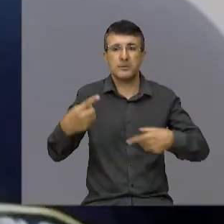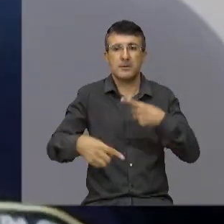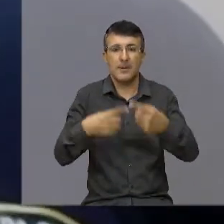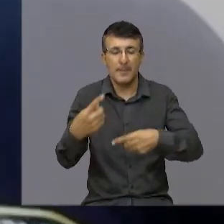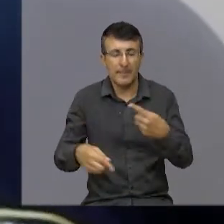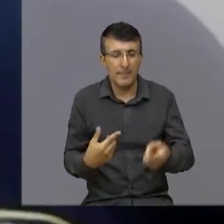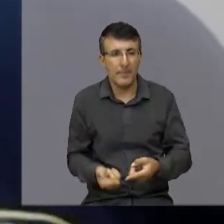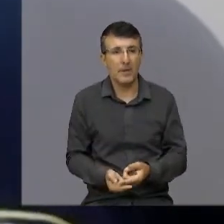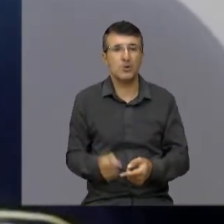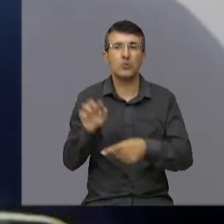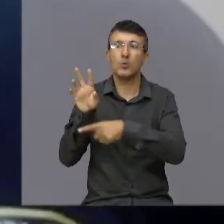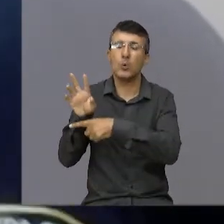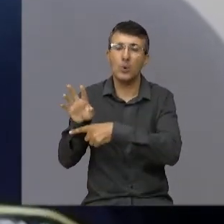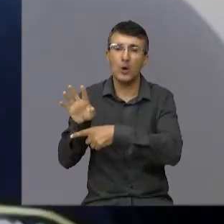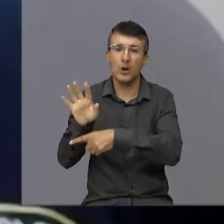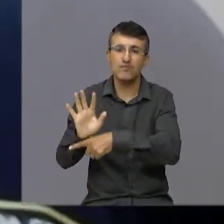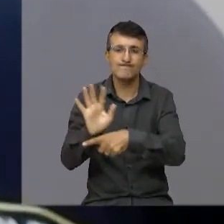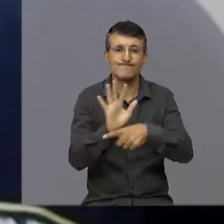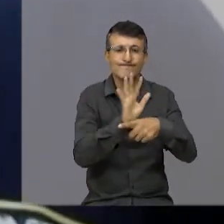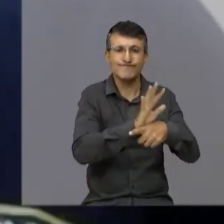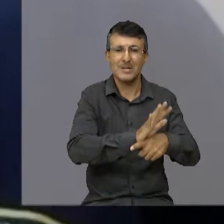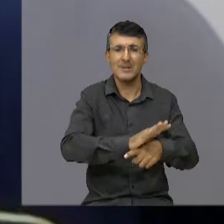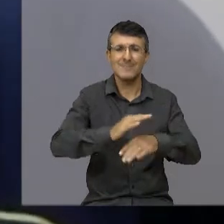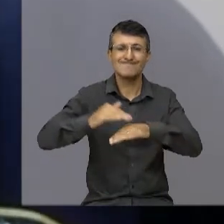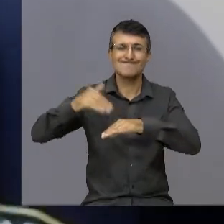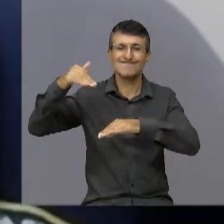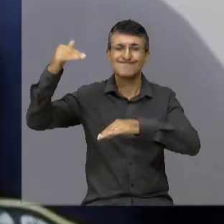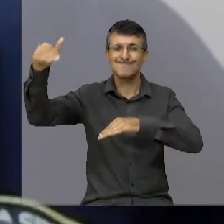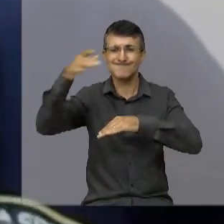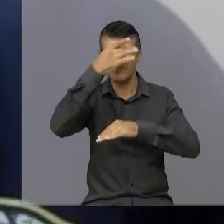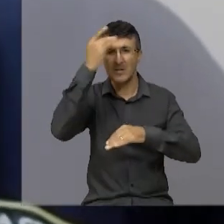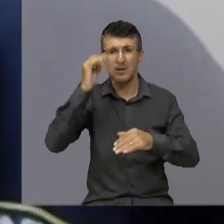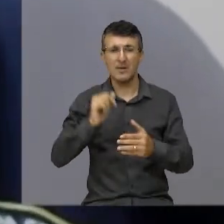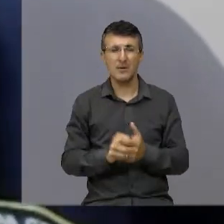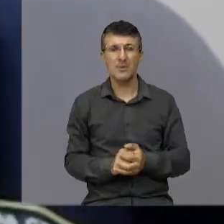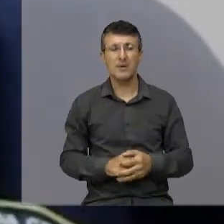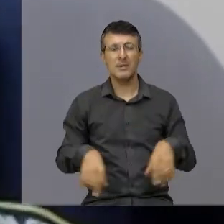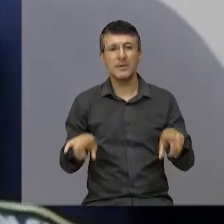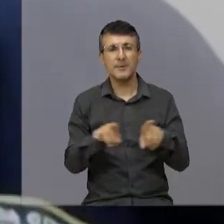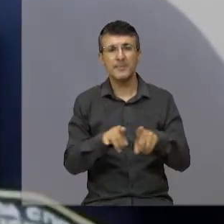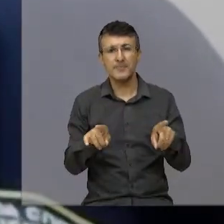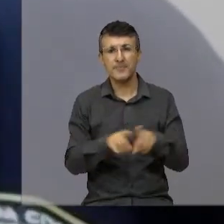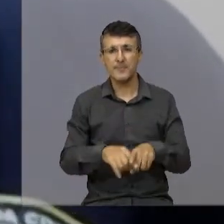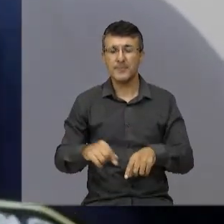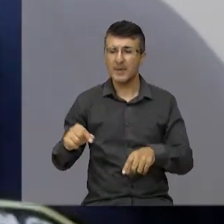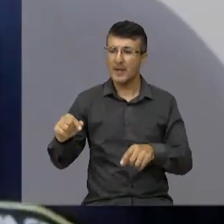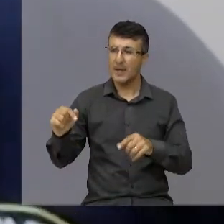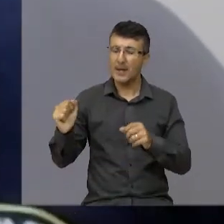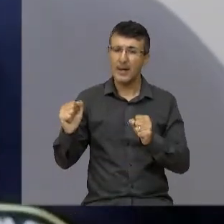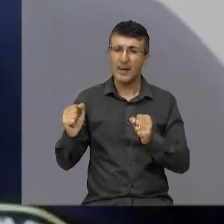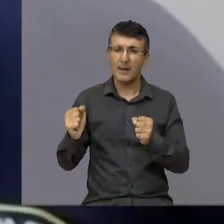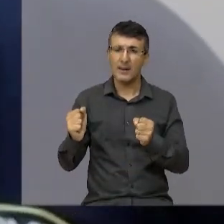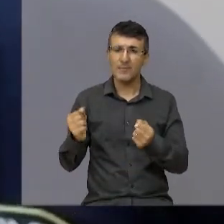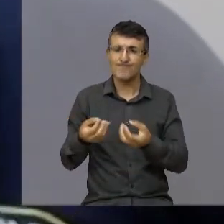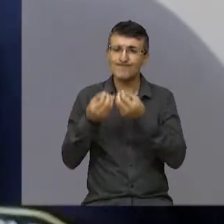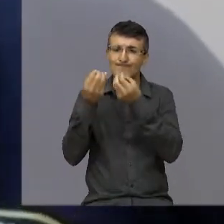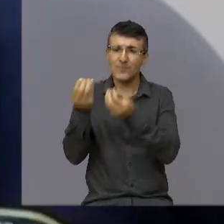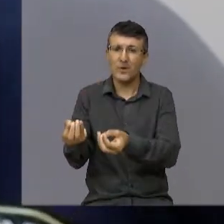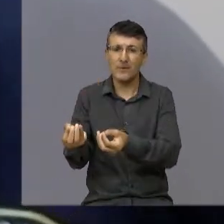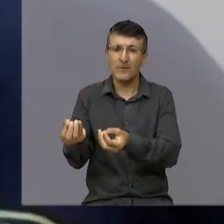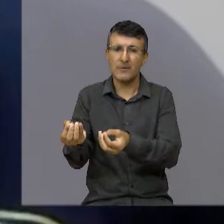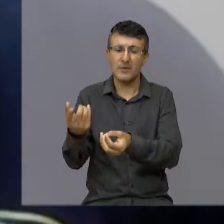se programando para isso e que nós vamos fazer também um atendimento para essa mulher a nível de esporte que está